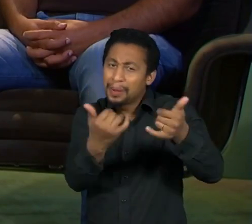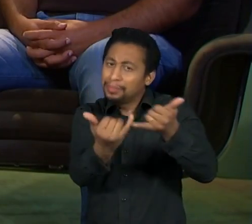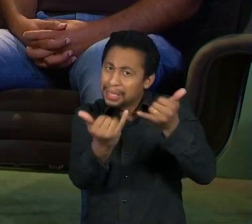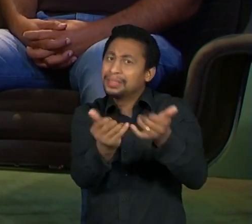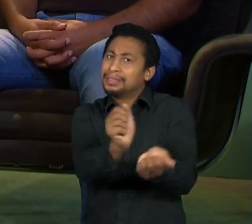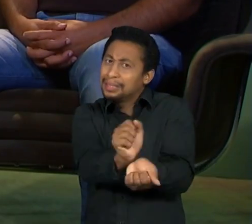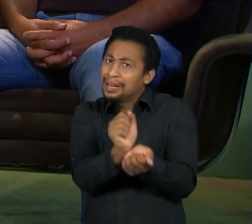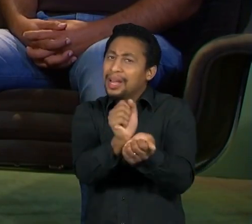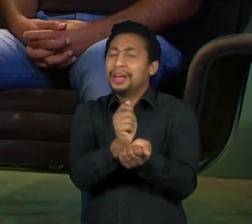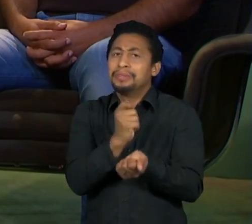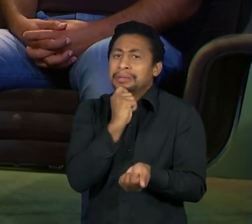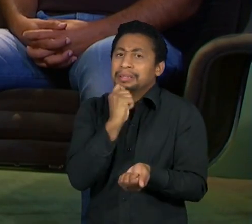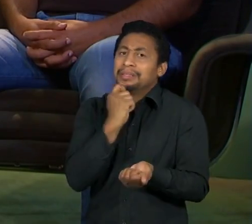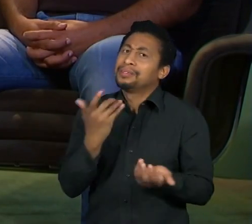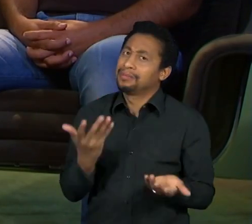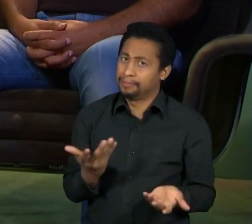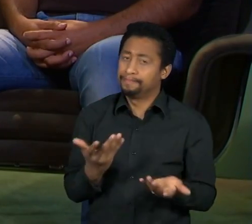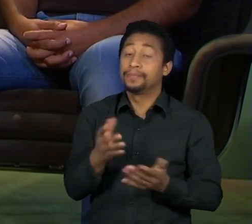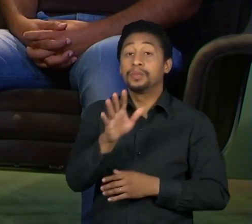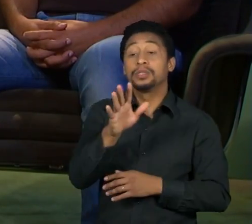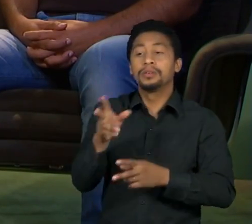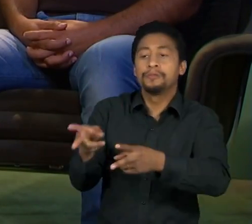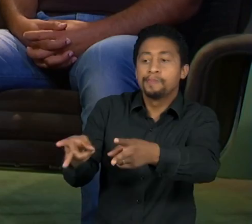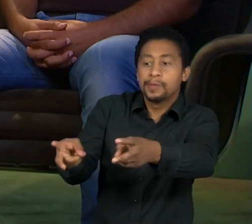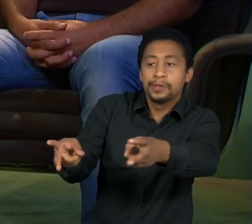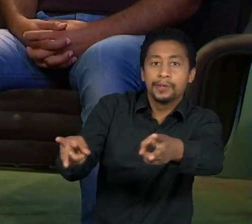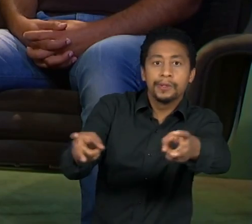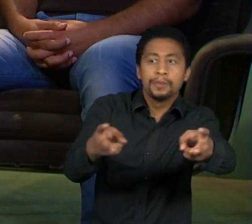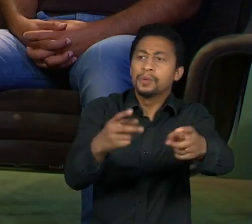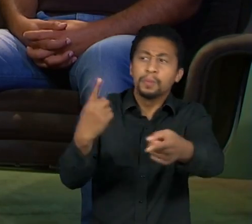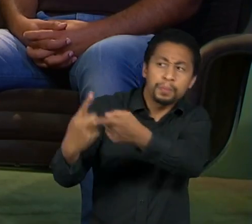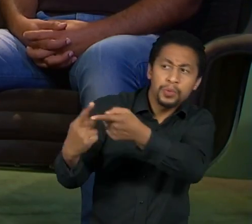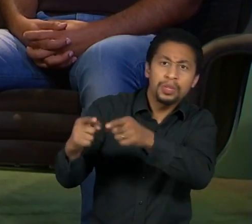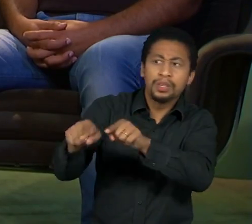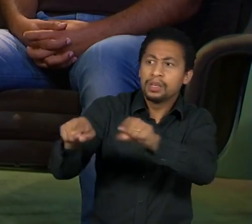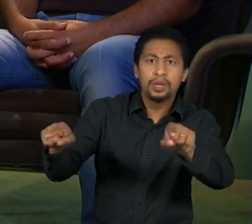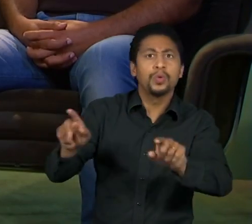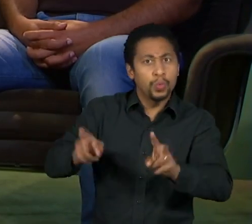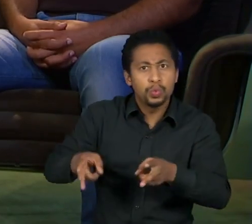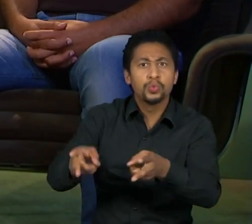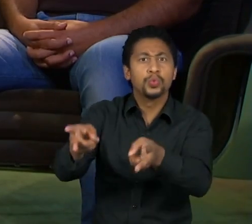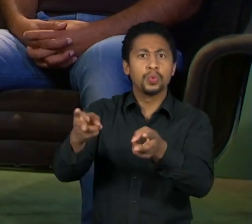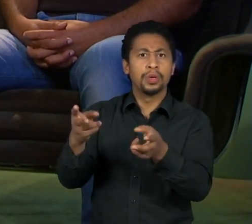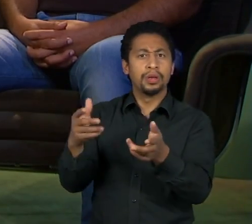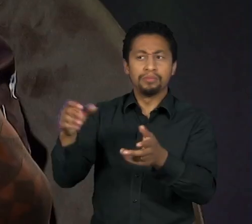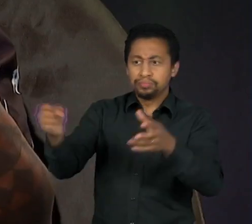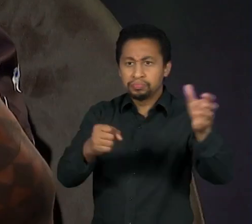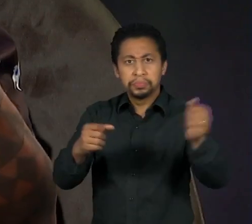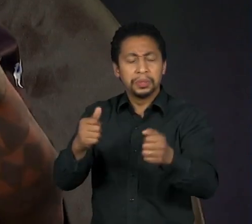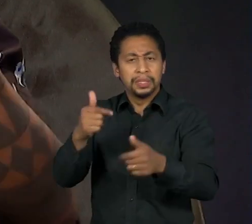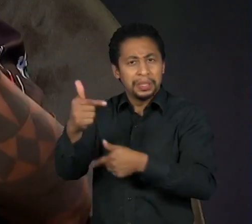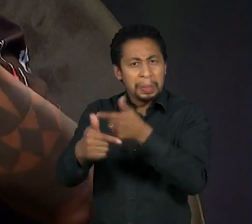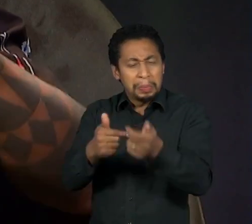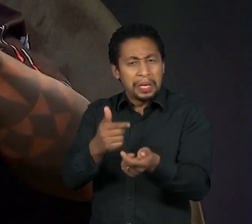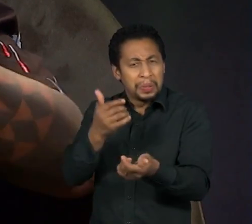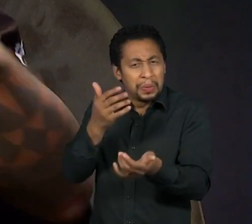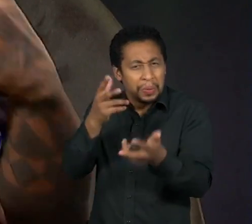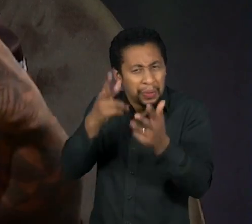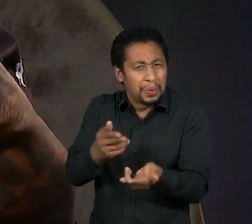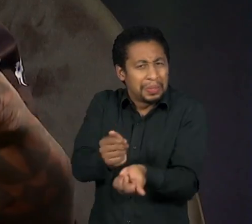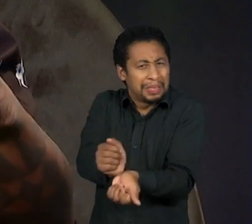maravilhoso, mas quando a gente olha para esse lugar também, você vê quais são as resistências a ele. Que eu acho que é esse lugar do quanto o Brasil precisa